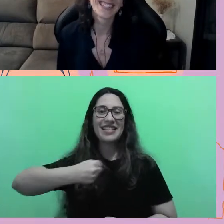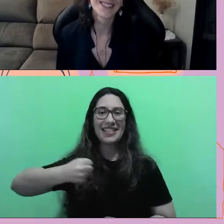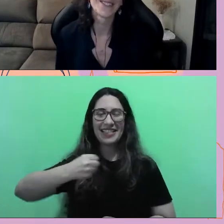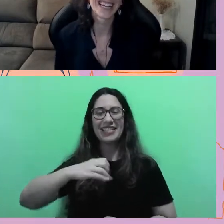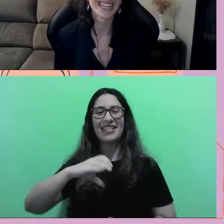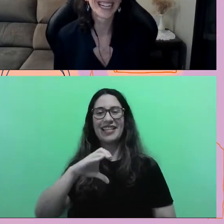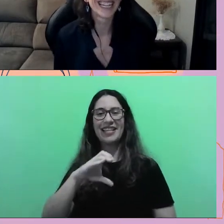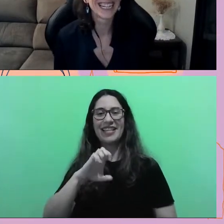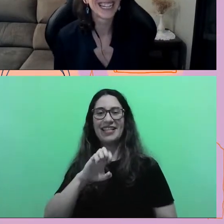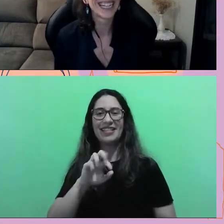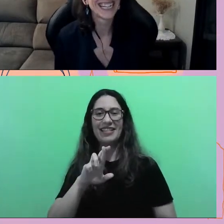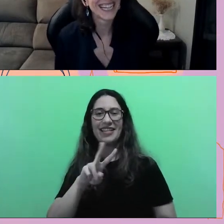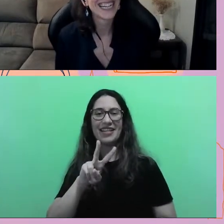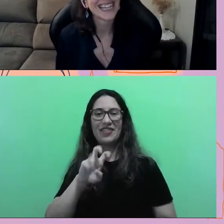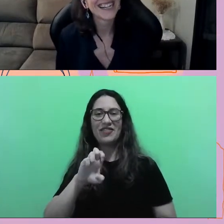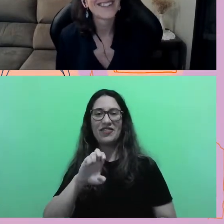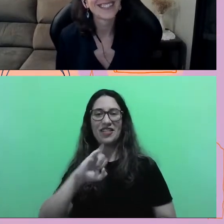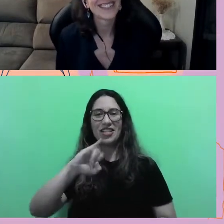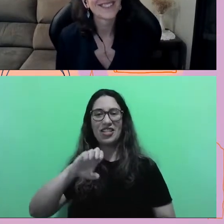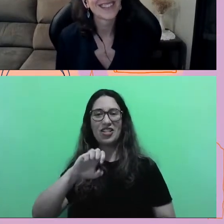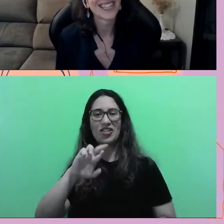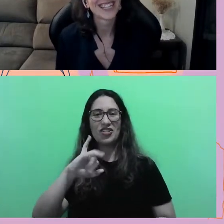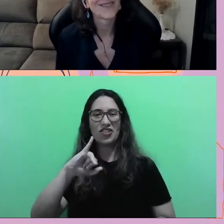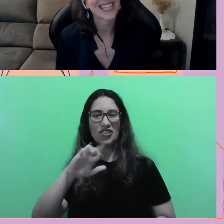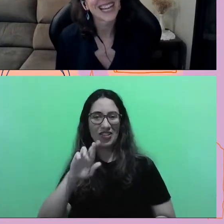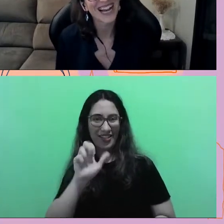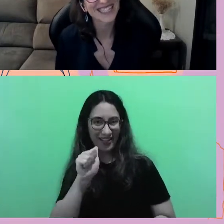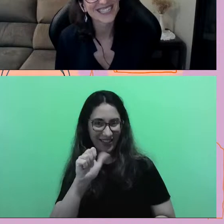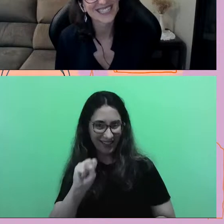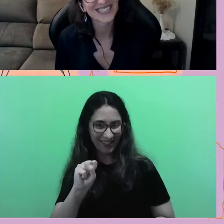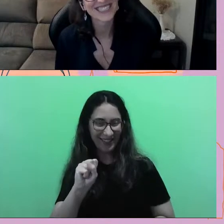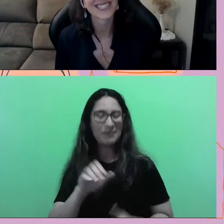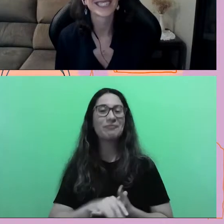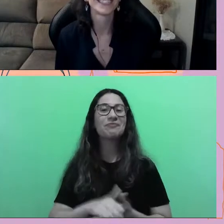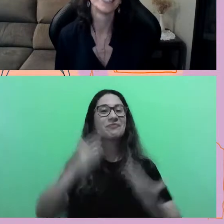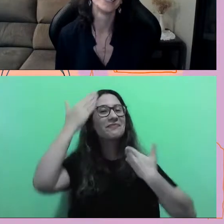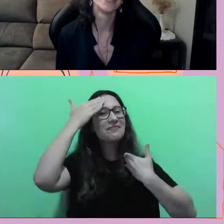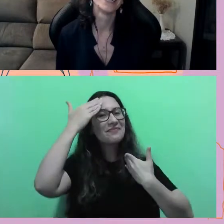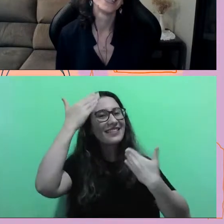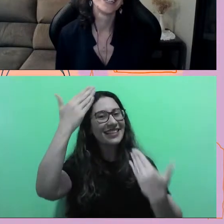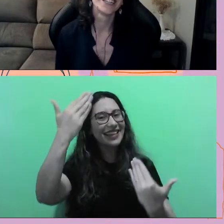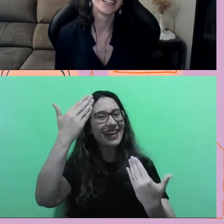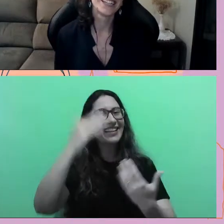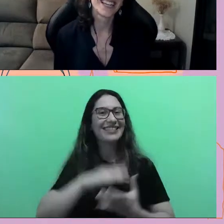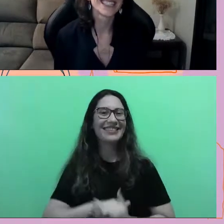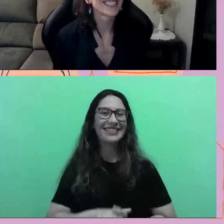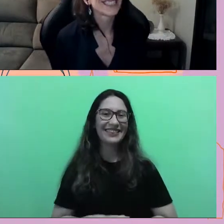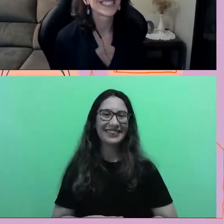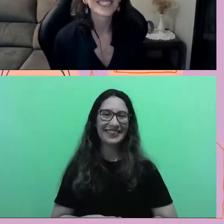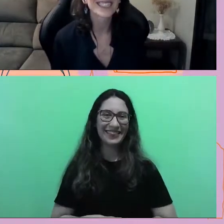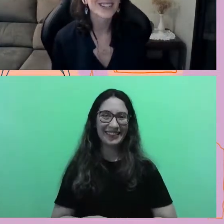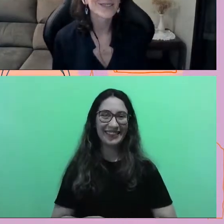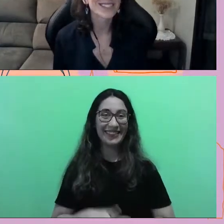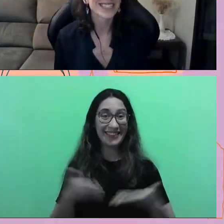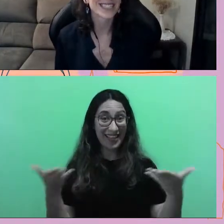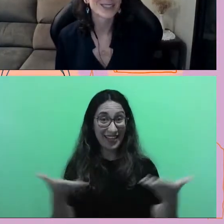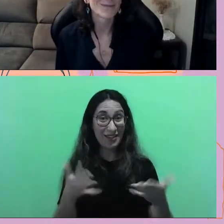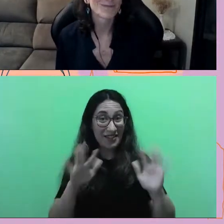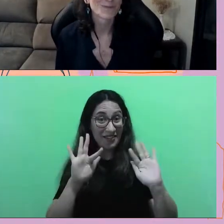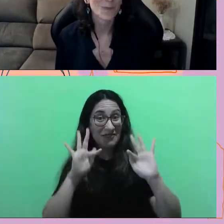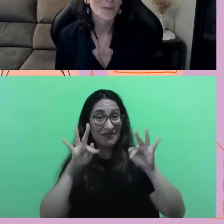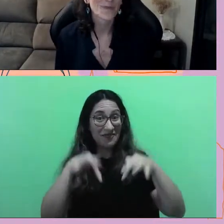Muito bem. Muito bem. Obrigada, Jacy. Ednancy, está com